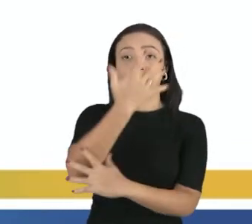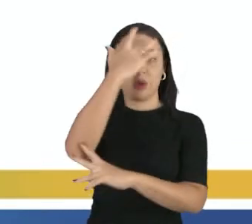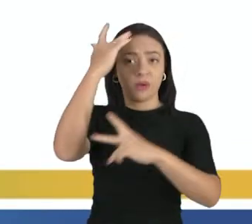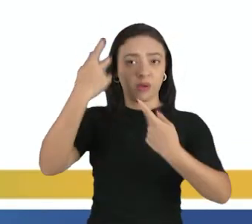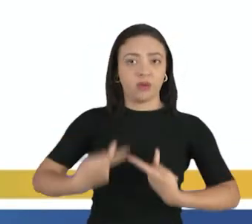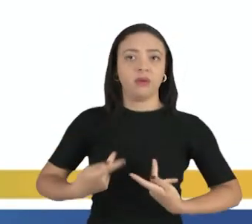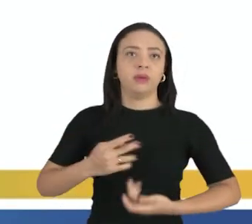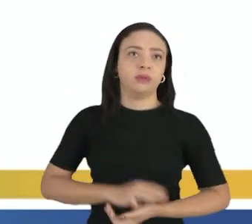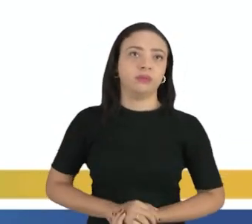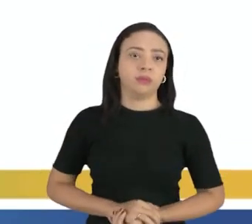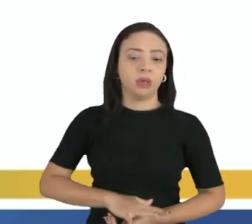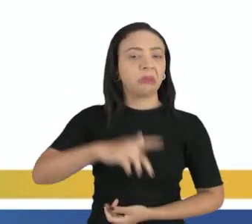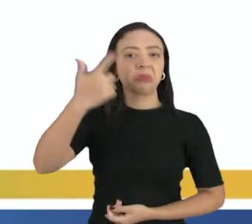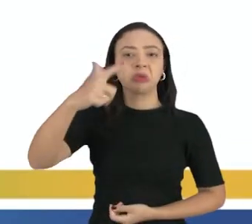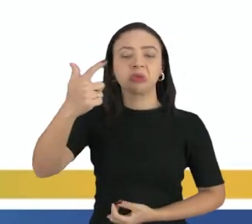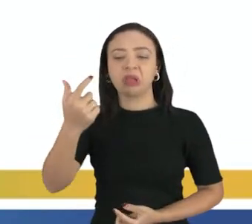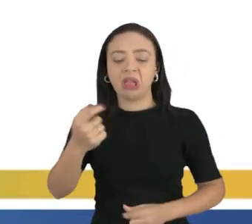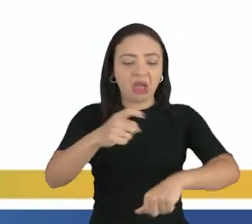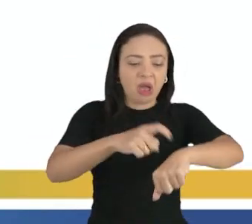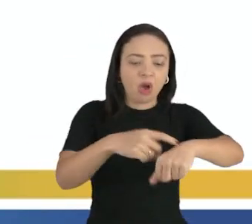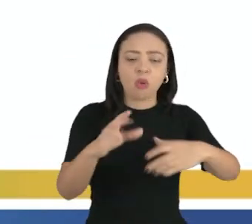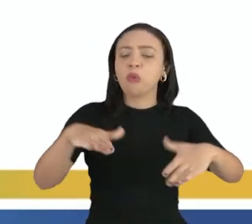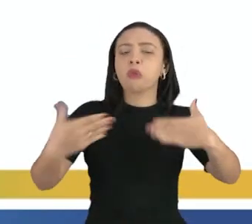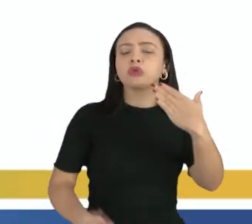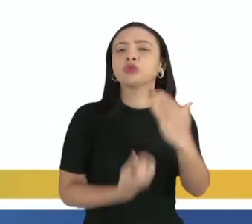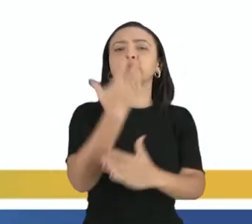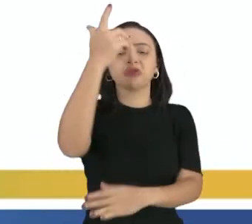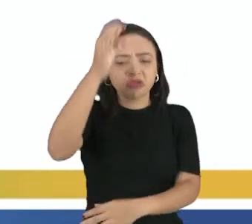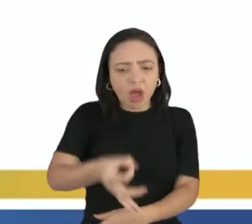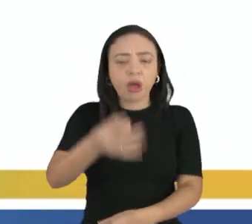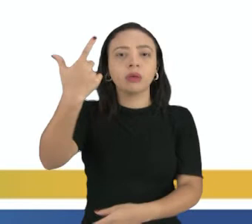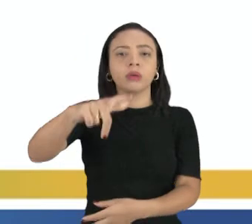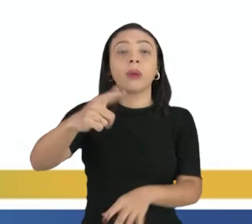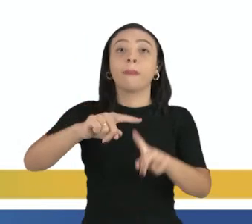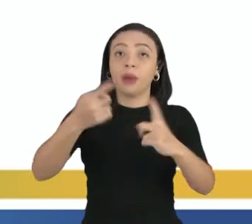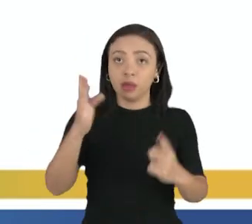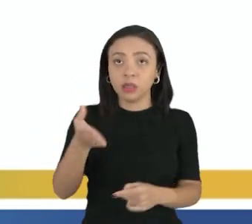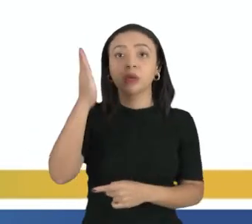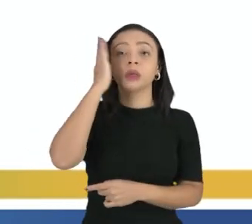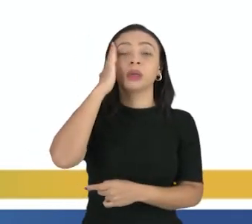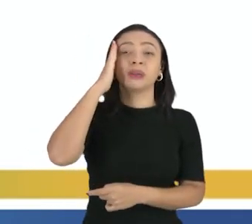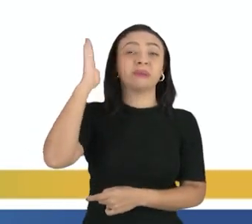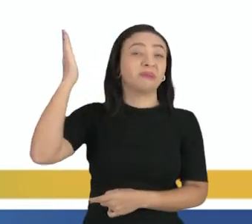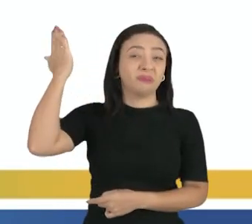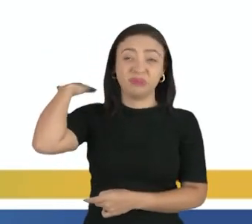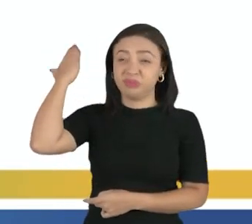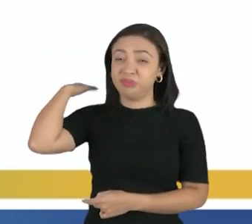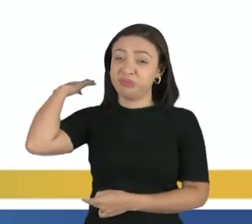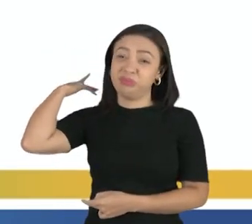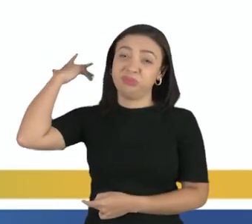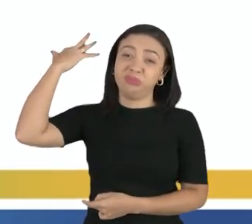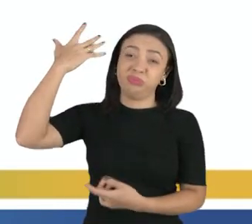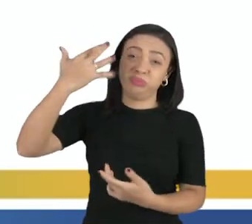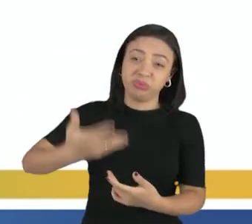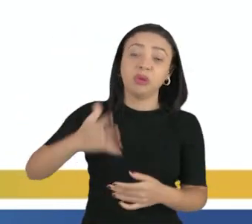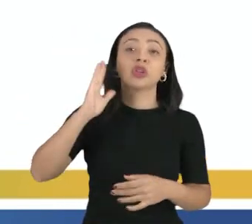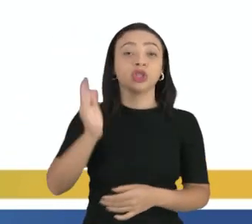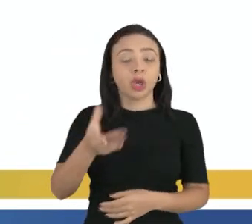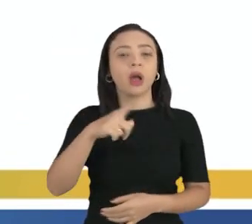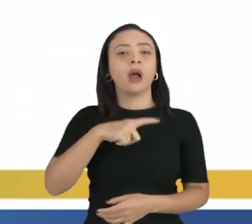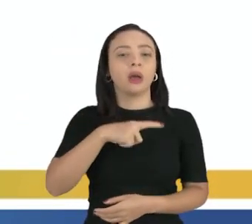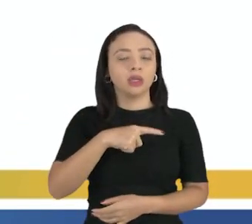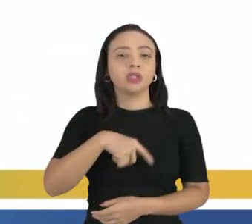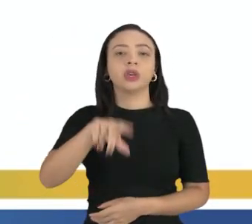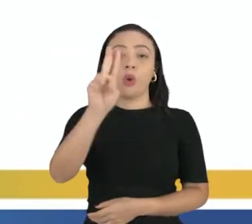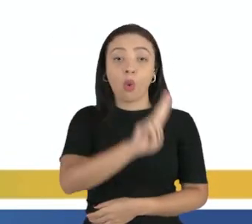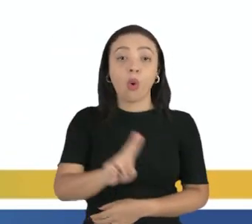Não existe um momento certo para a origem do piercing, mas a gente sabe que há muitos mil anos atrás já se